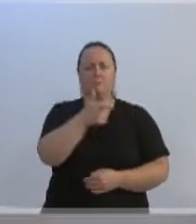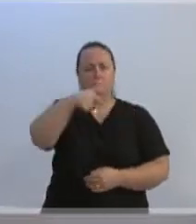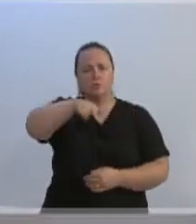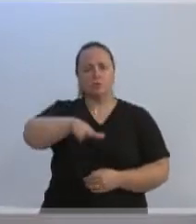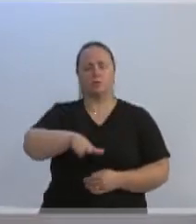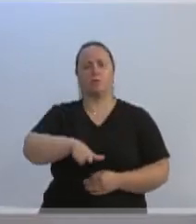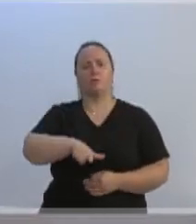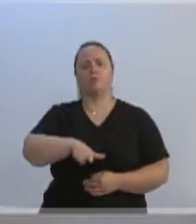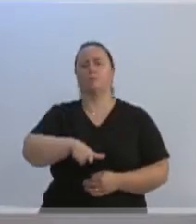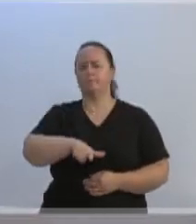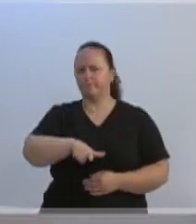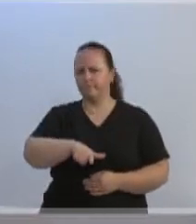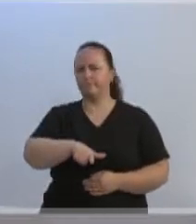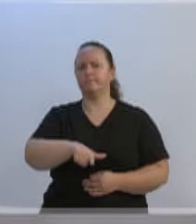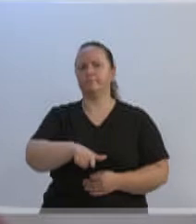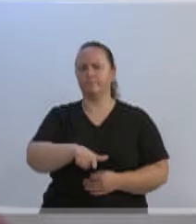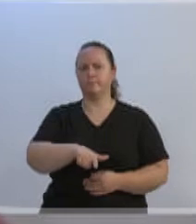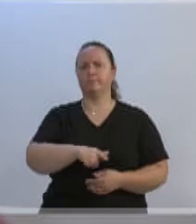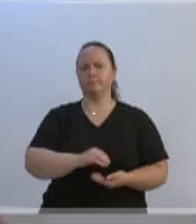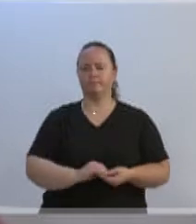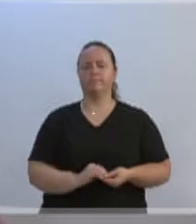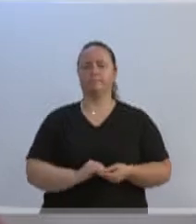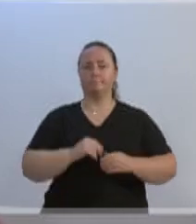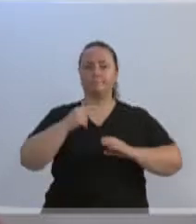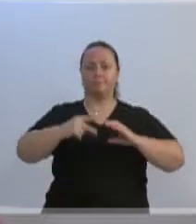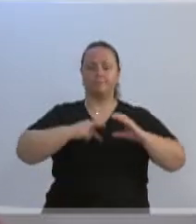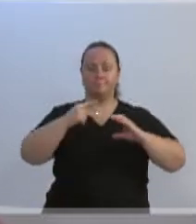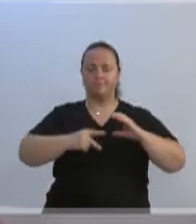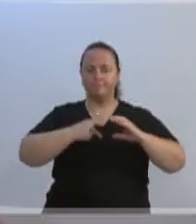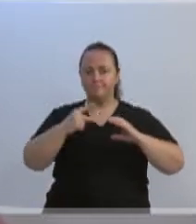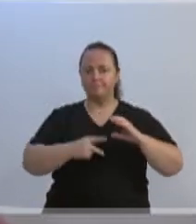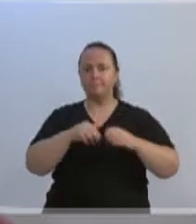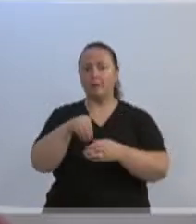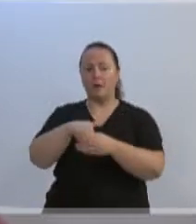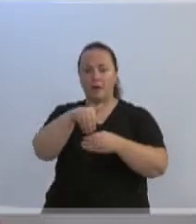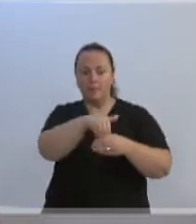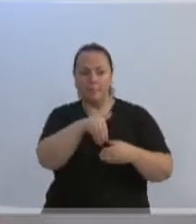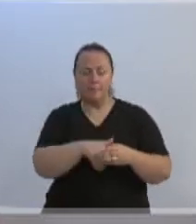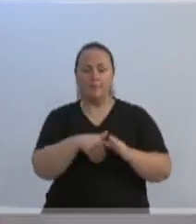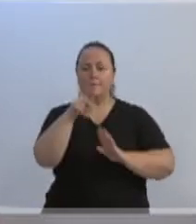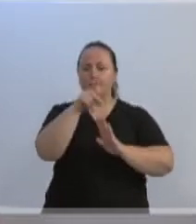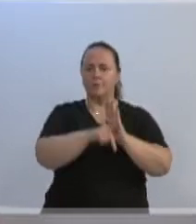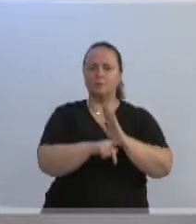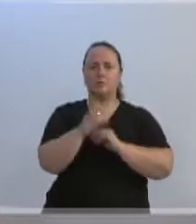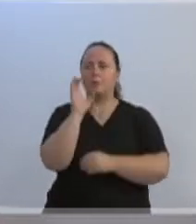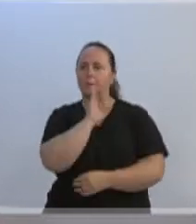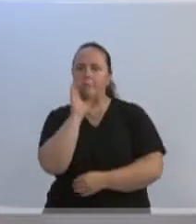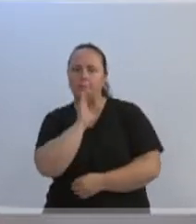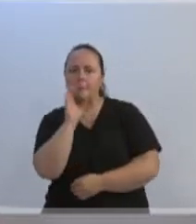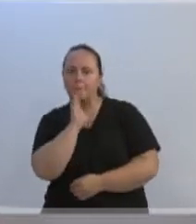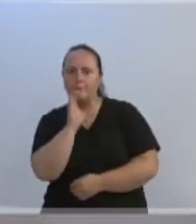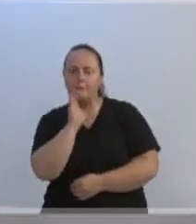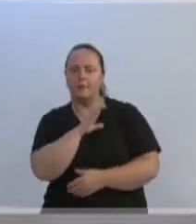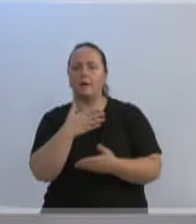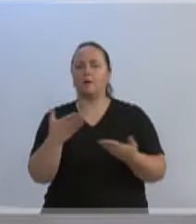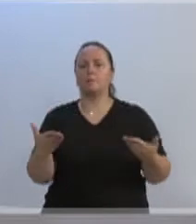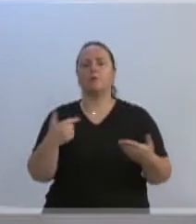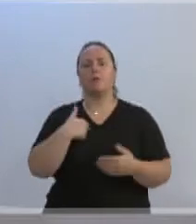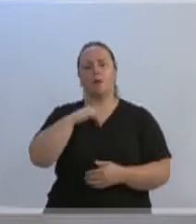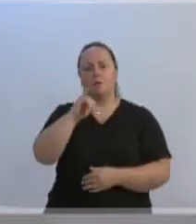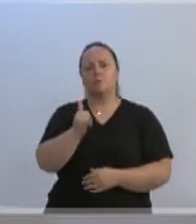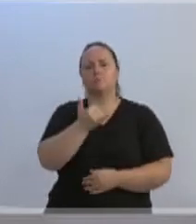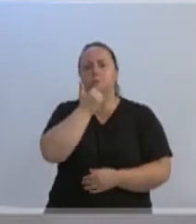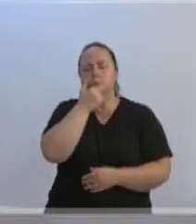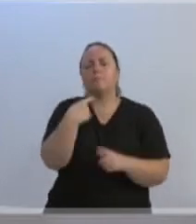com que a câmara de vereadores vota projetos a toque de caixa e eu vejo meu voto